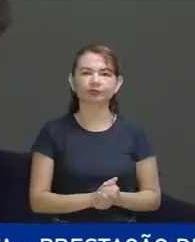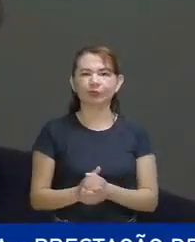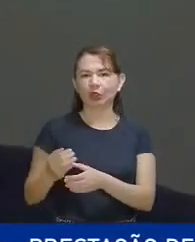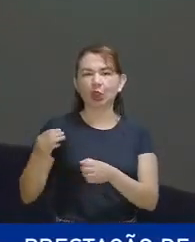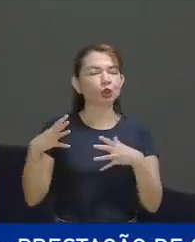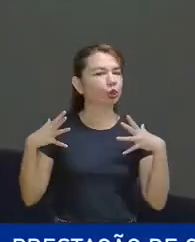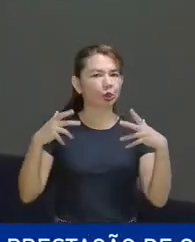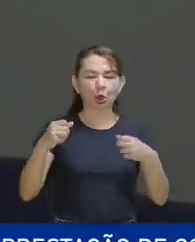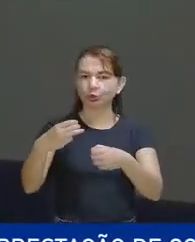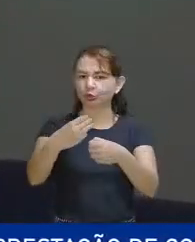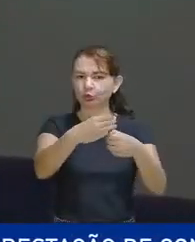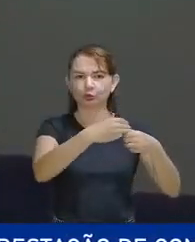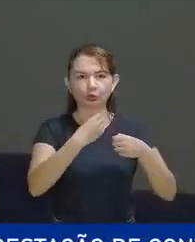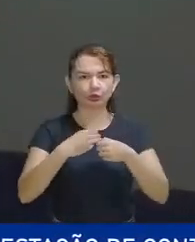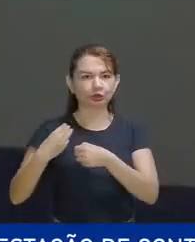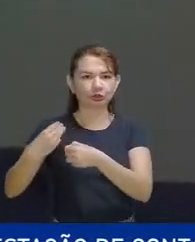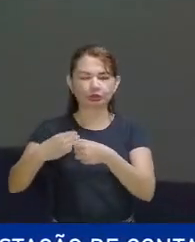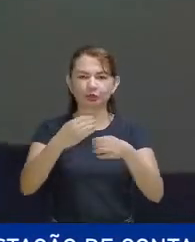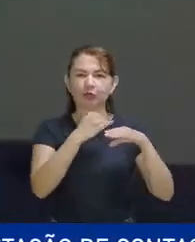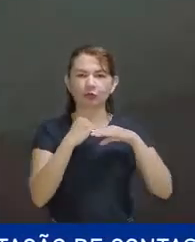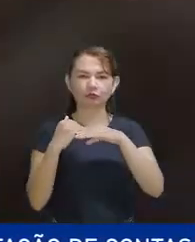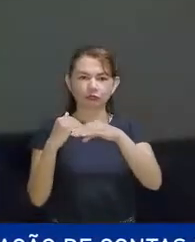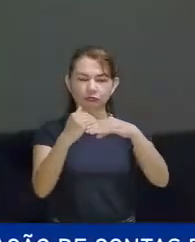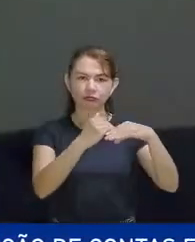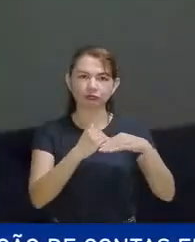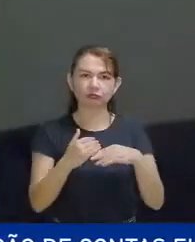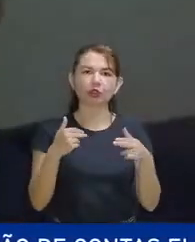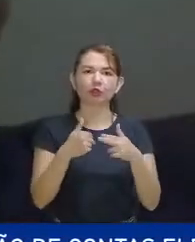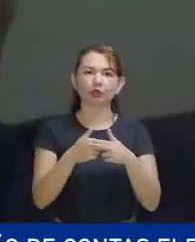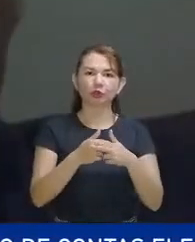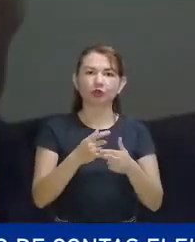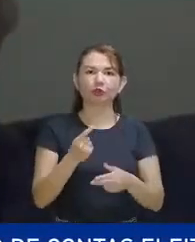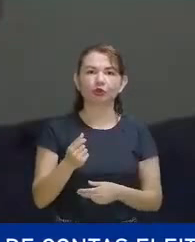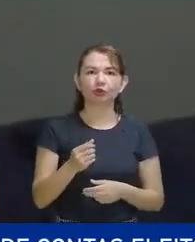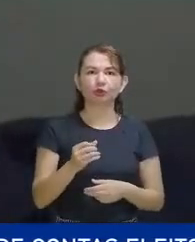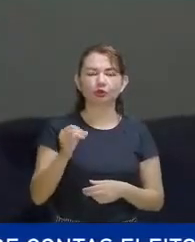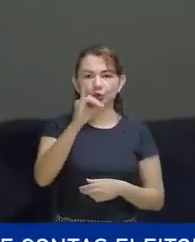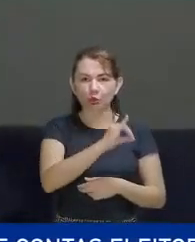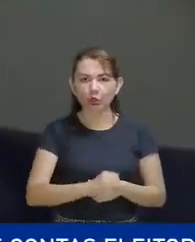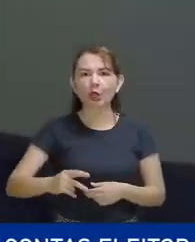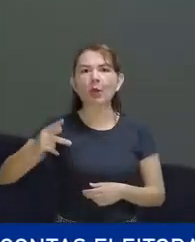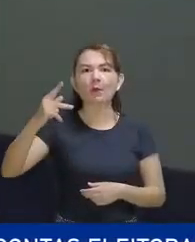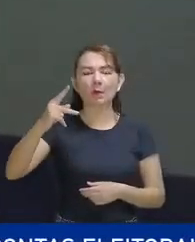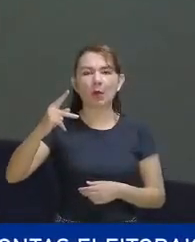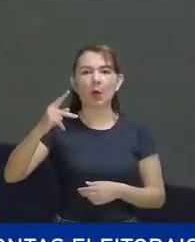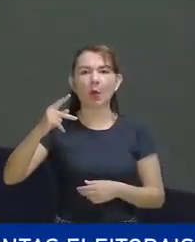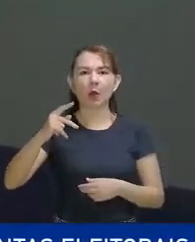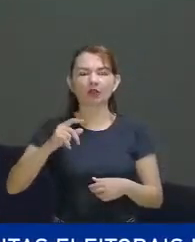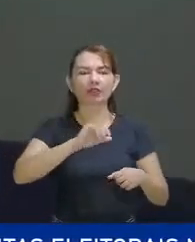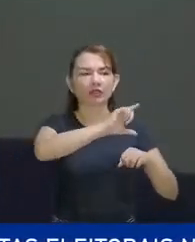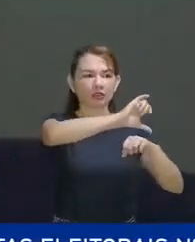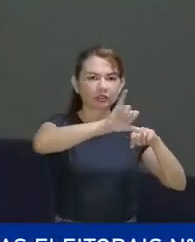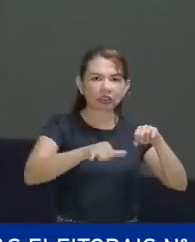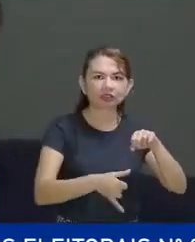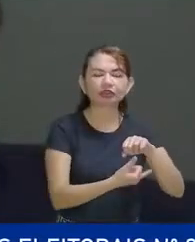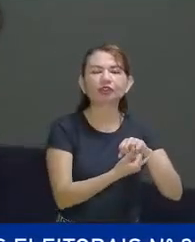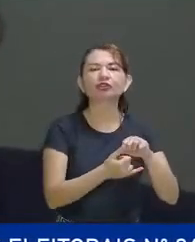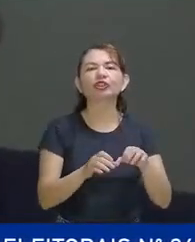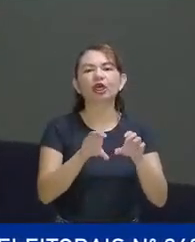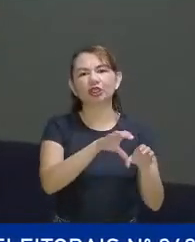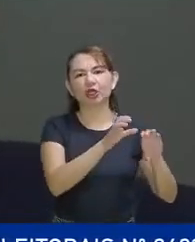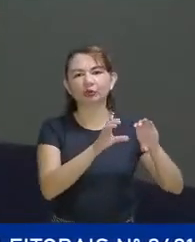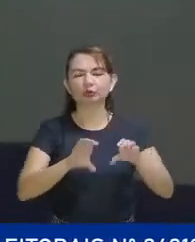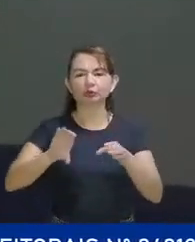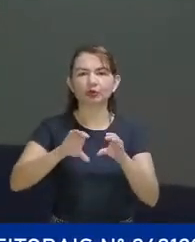município de fora. A candidata utilizou o recurso do Oiapoque até o Laranjal do Jari,